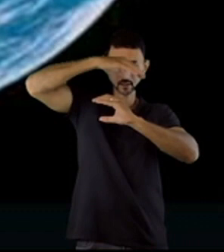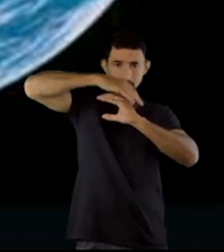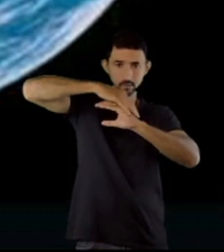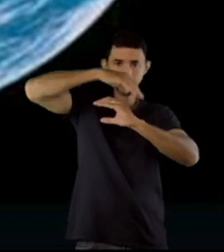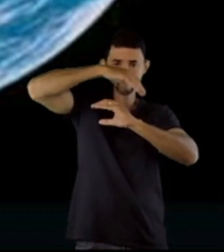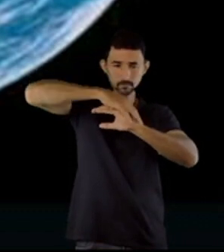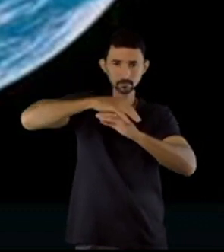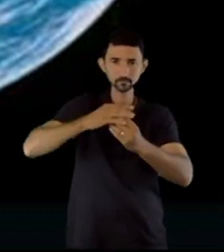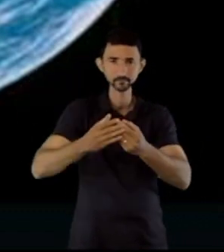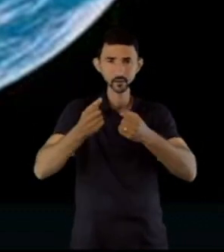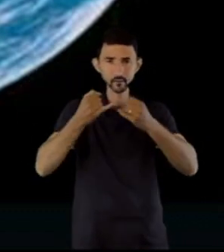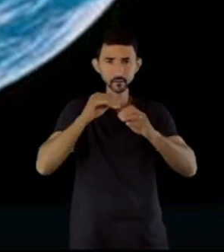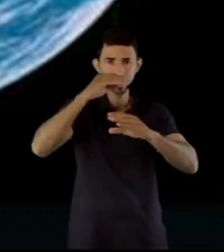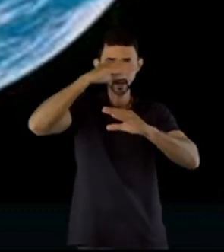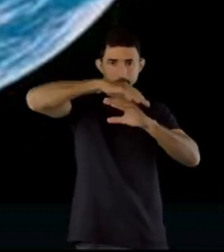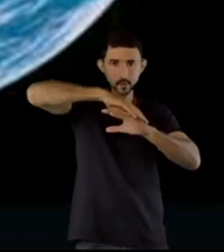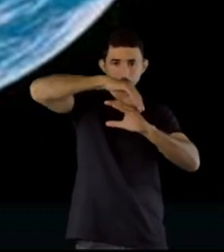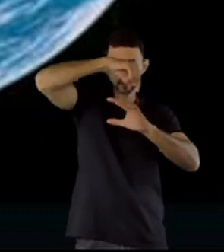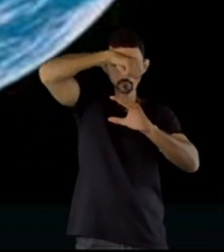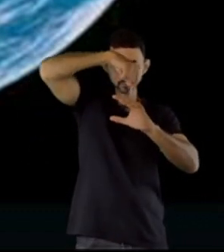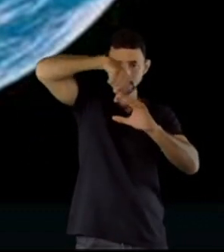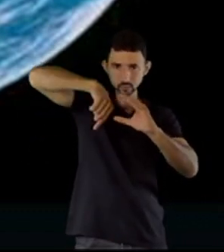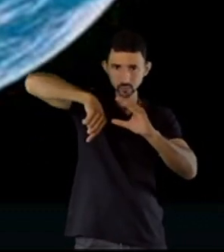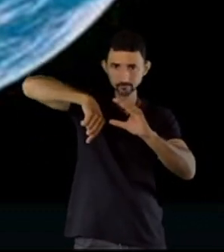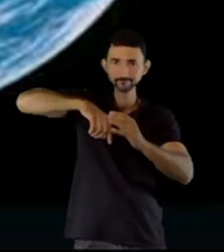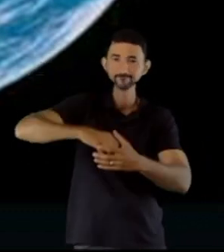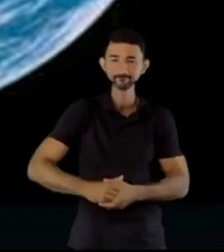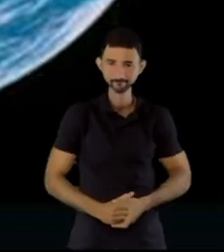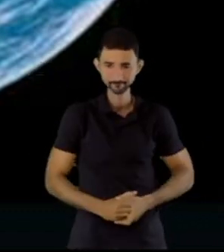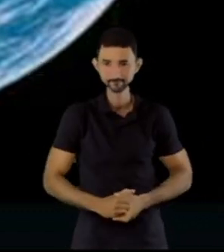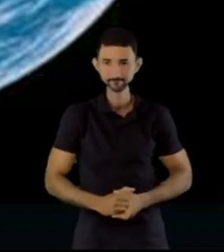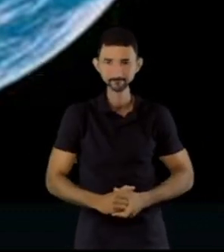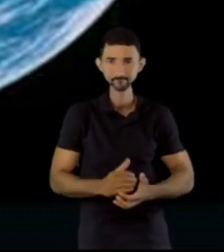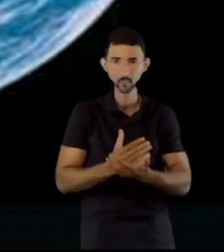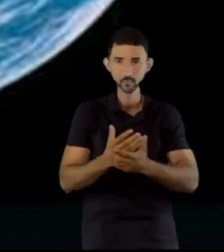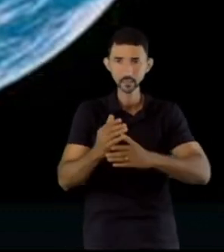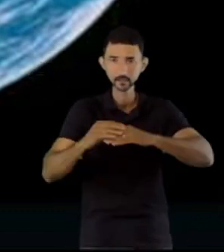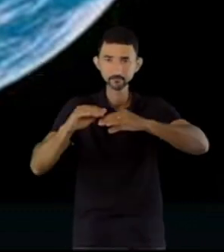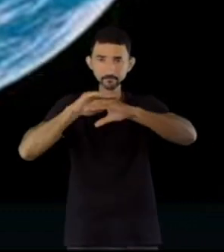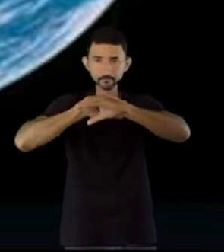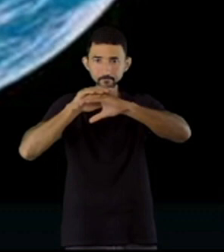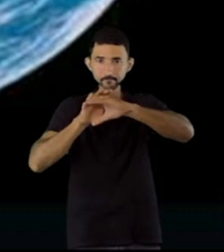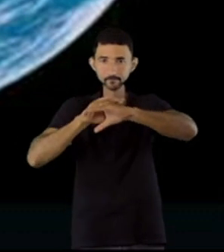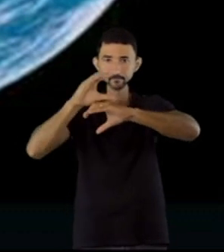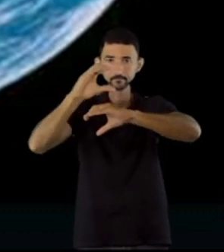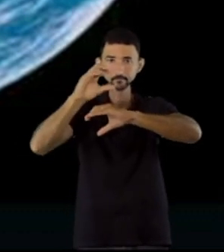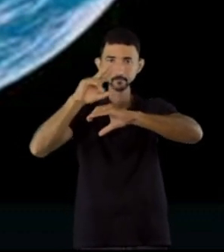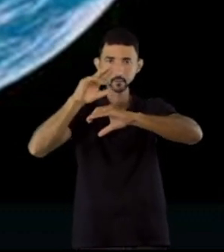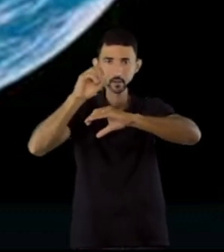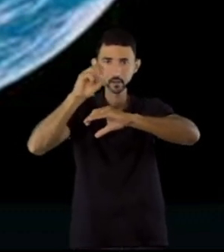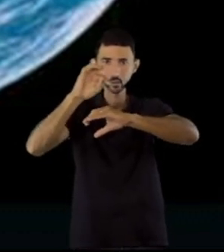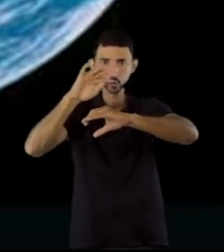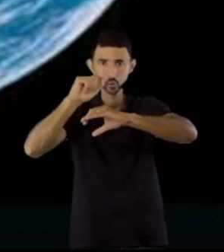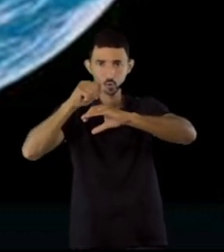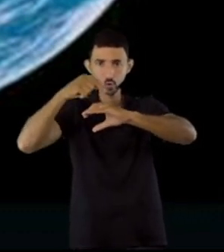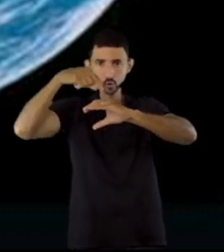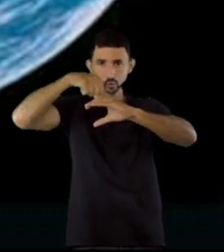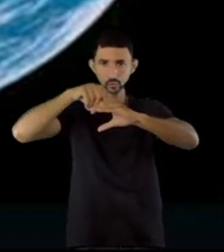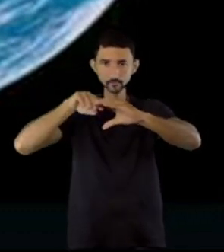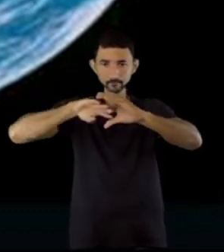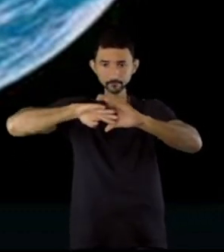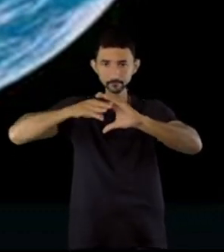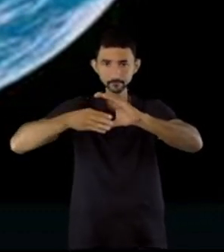pouquinho, né, de fora para dentro, tudo bem? Vamos iniciar pela crosta terrestre, passando para